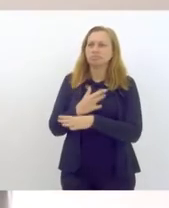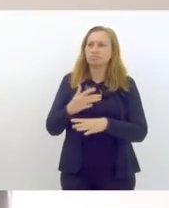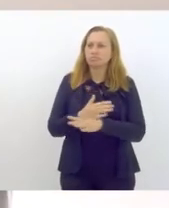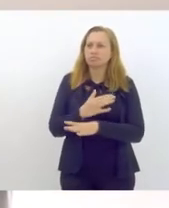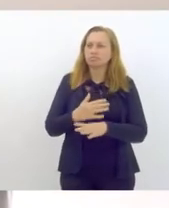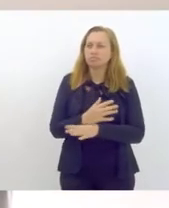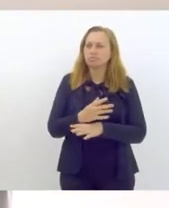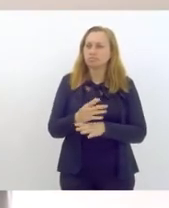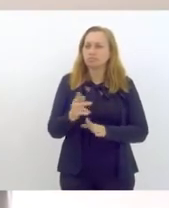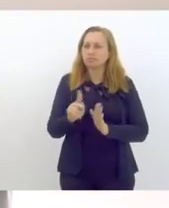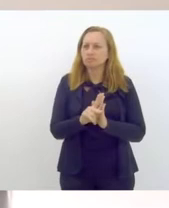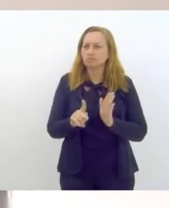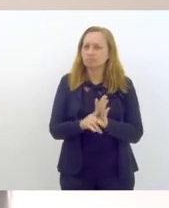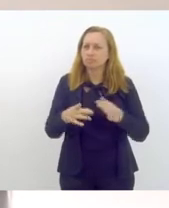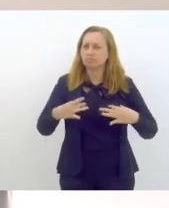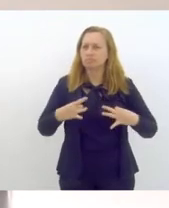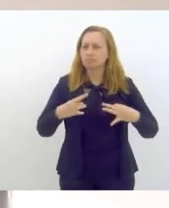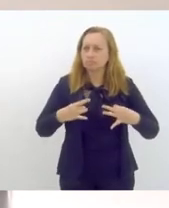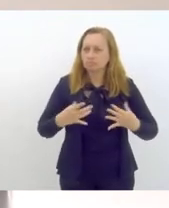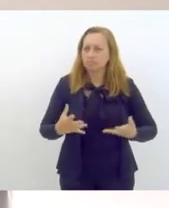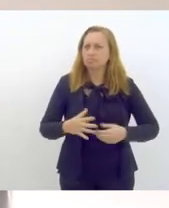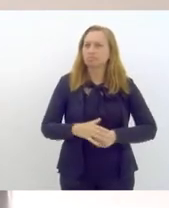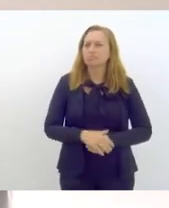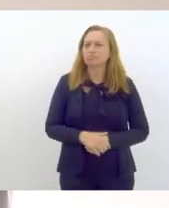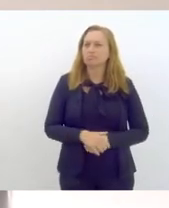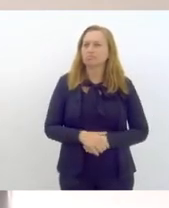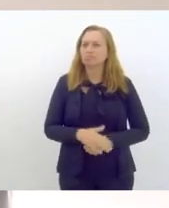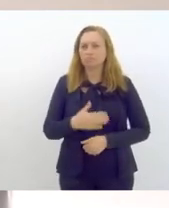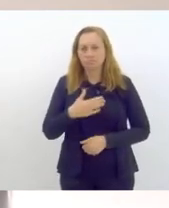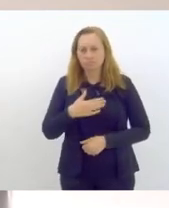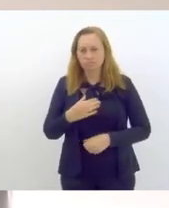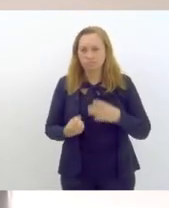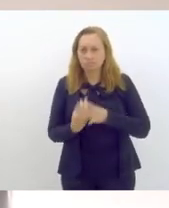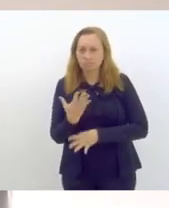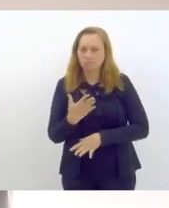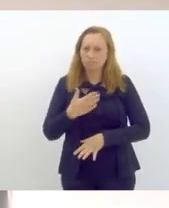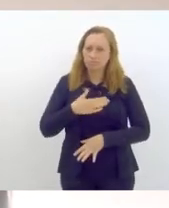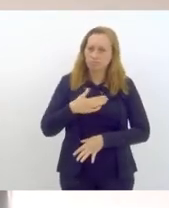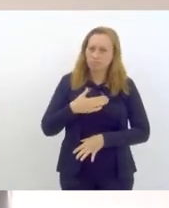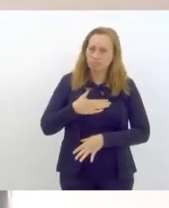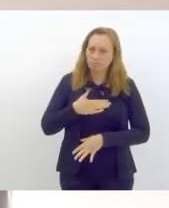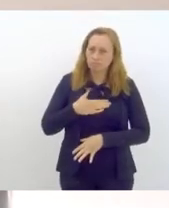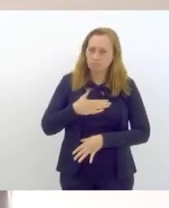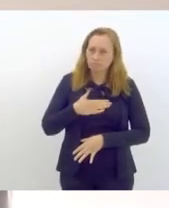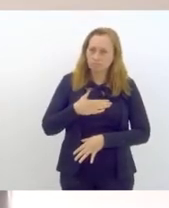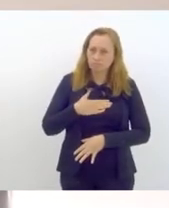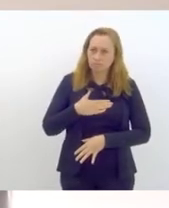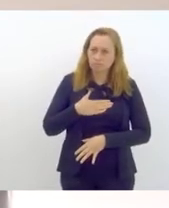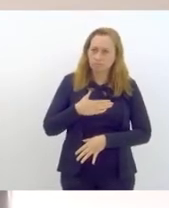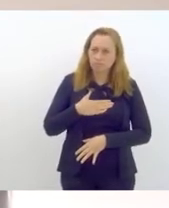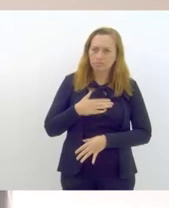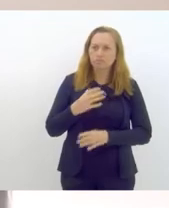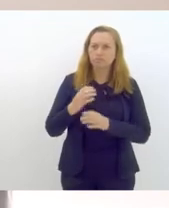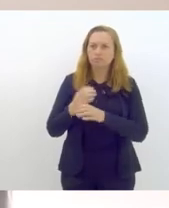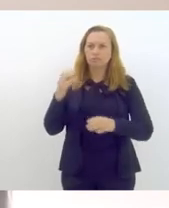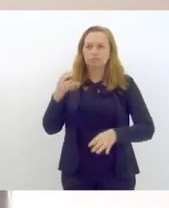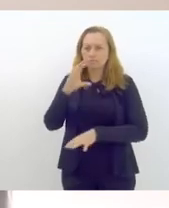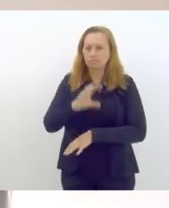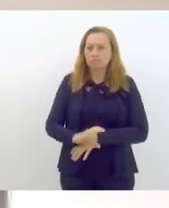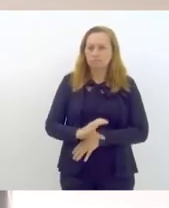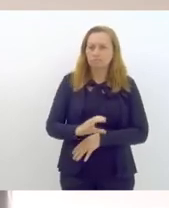temos em forma voluntária, composto por mim, engenheiro, estudante de engenharia civil,